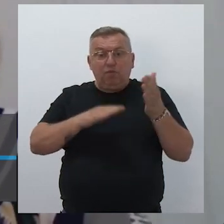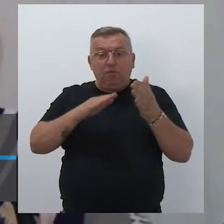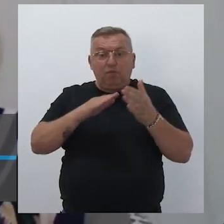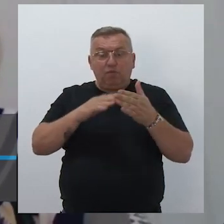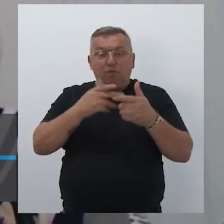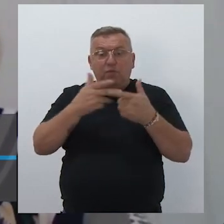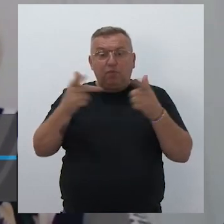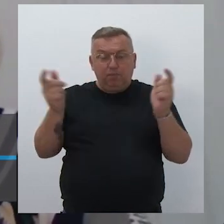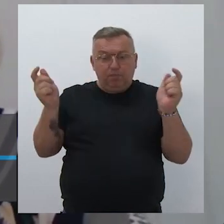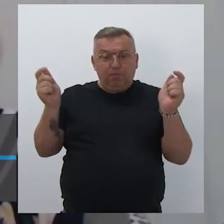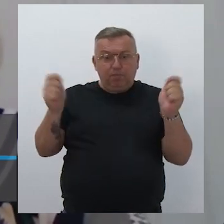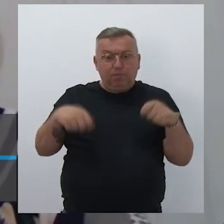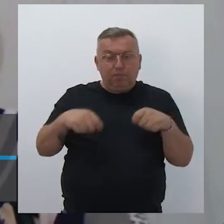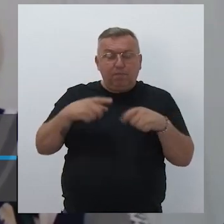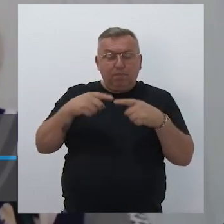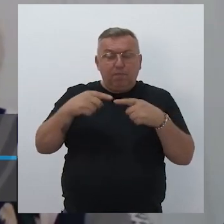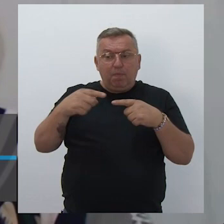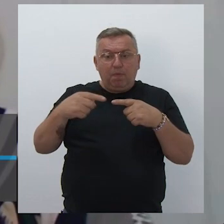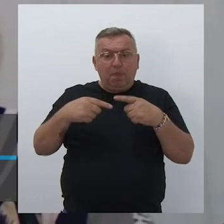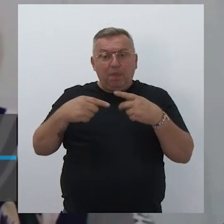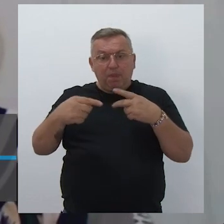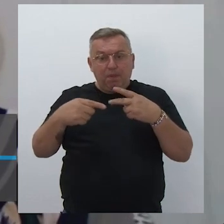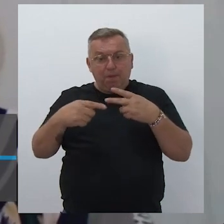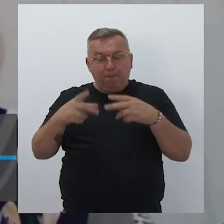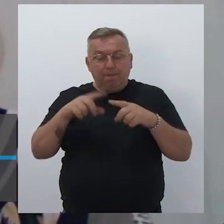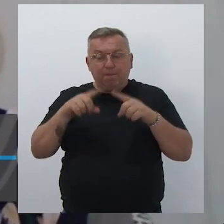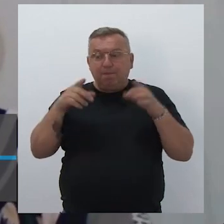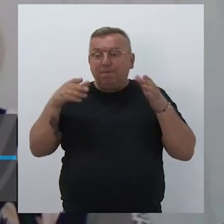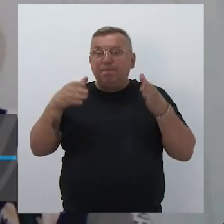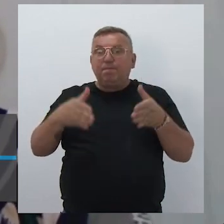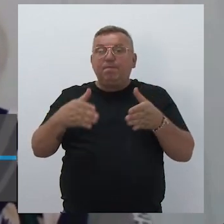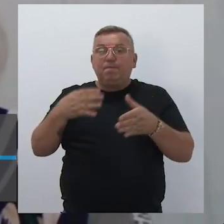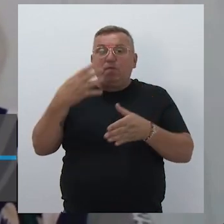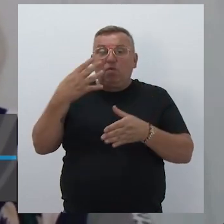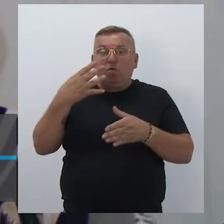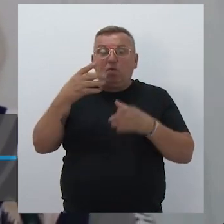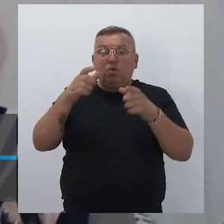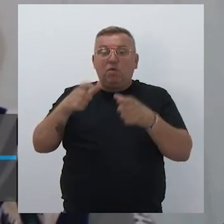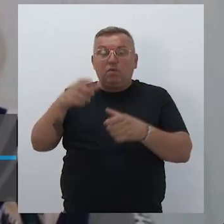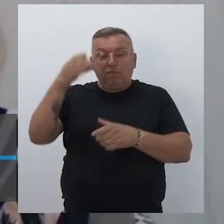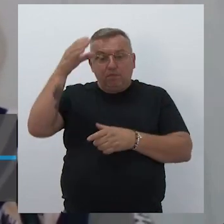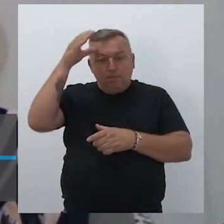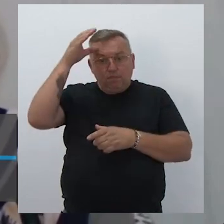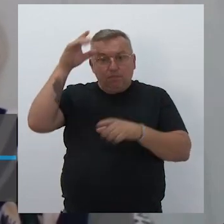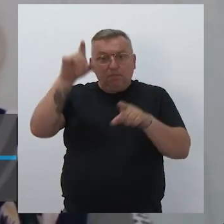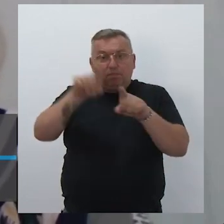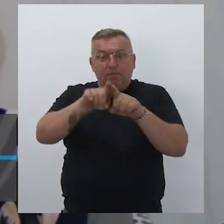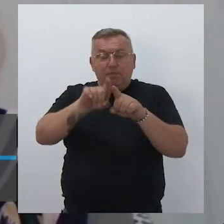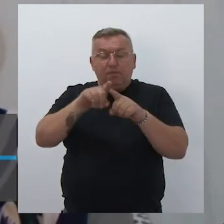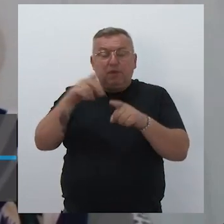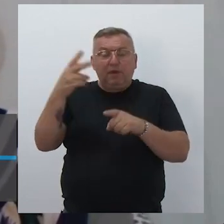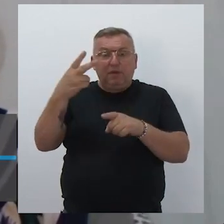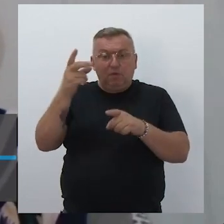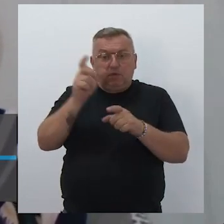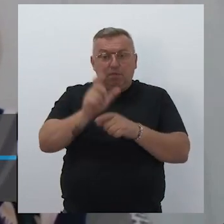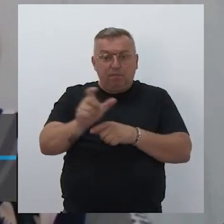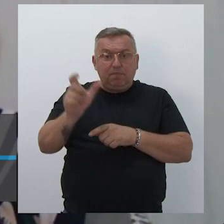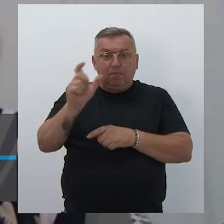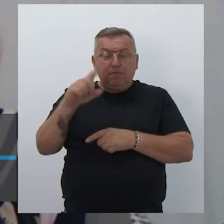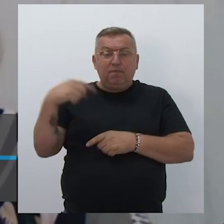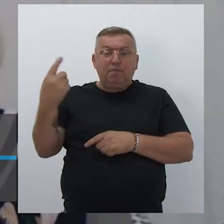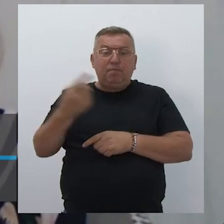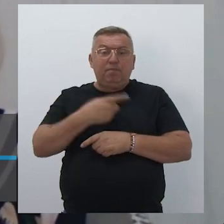essas ATPCs dessa semana, que nós vamos abordar essas quatro áreas do conhecimento. Essa segunda parte da